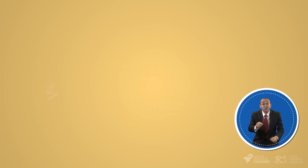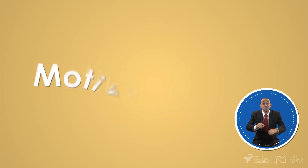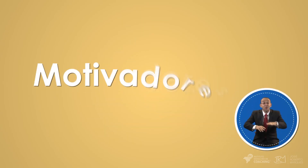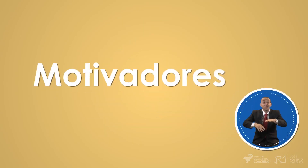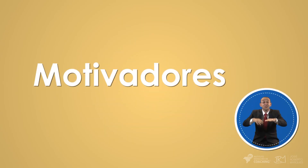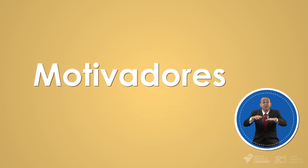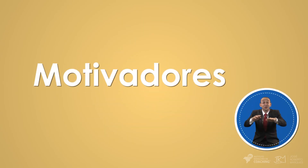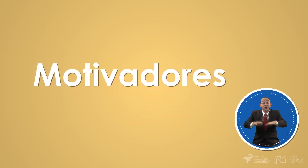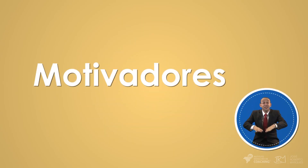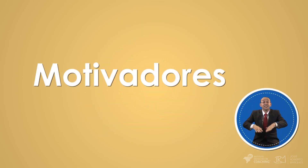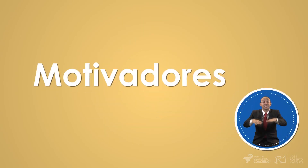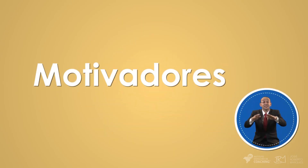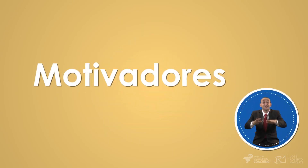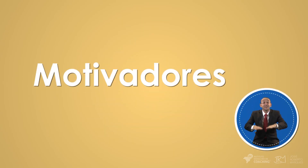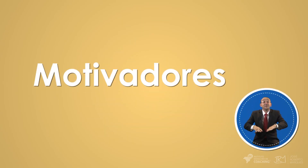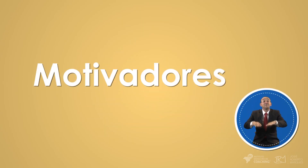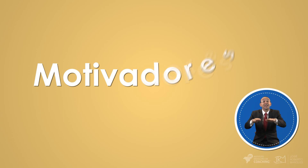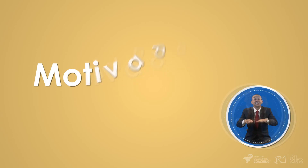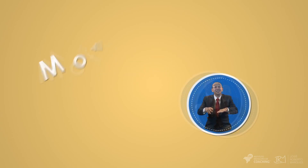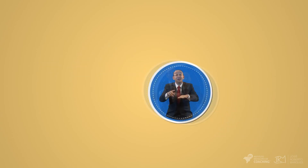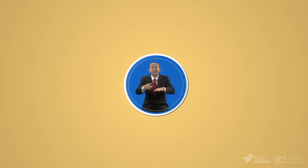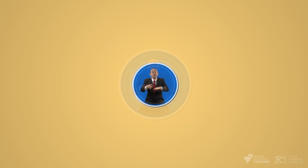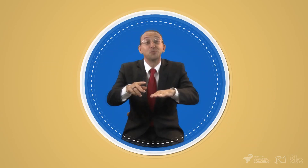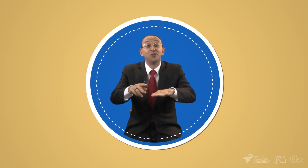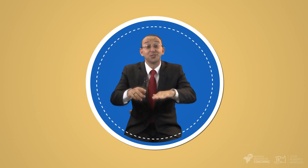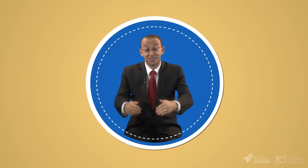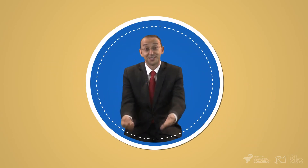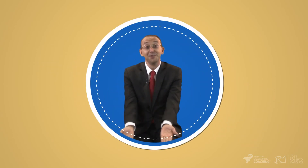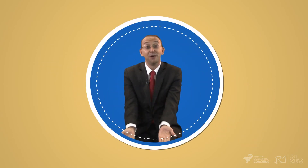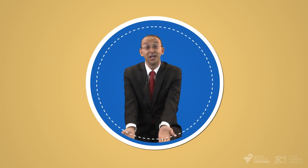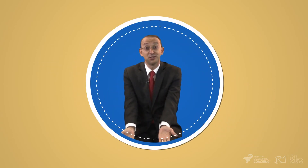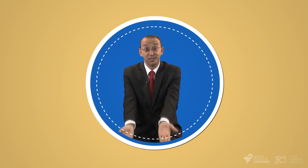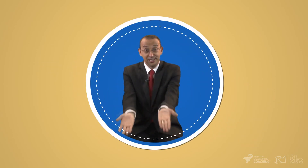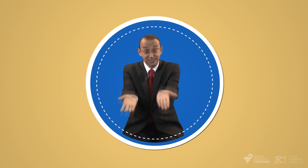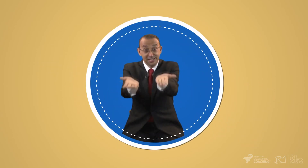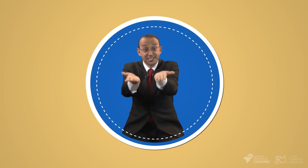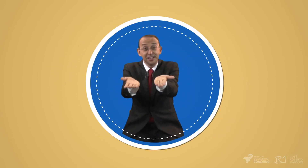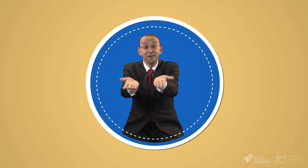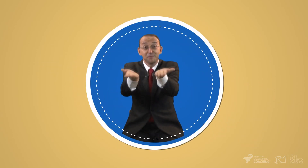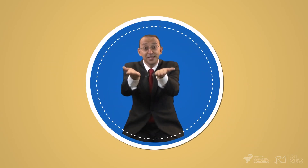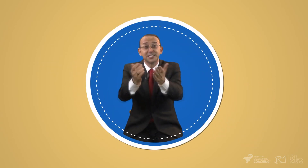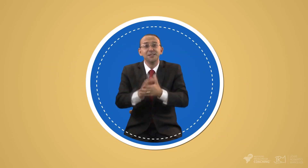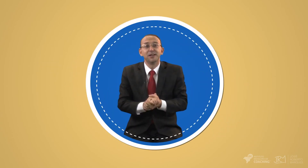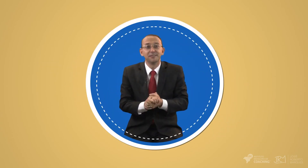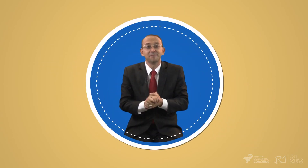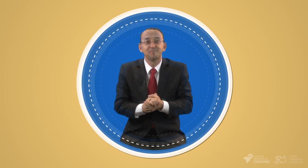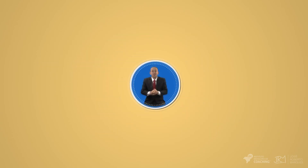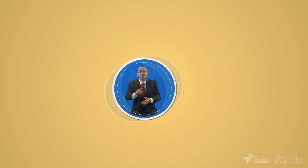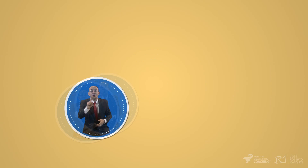servir de motivadores para trabalhar os pontos que estão em baixo e trazer para